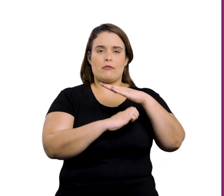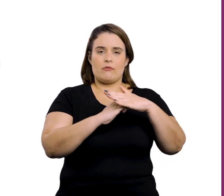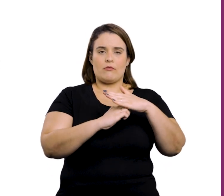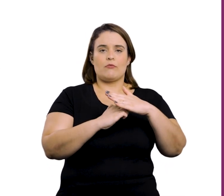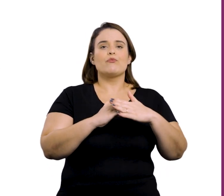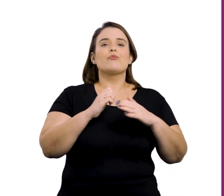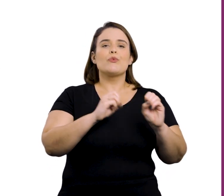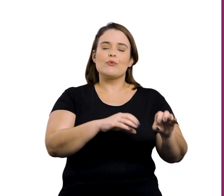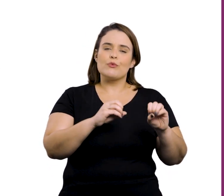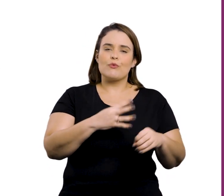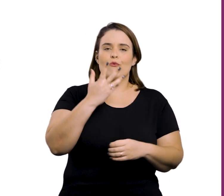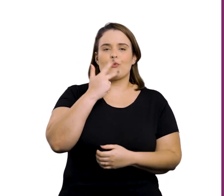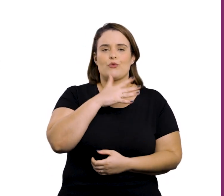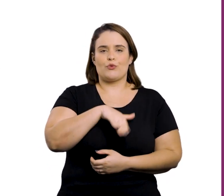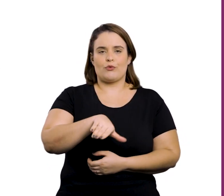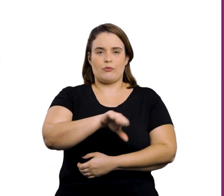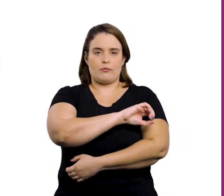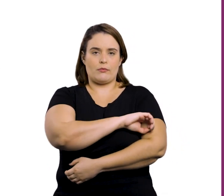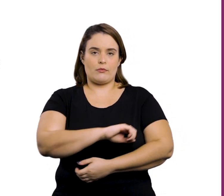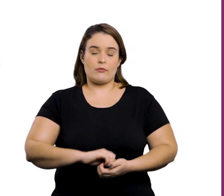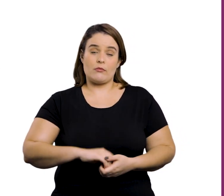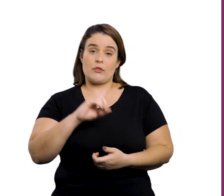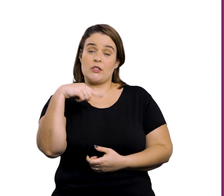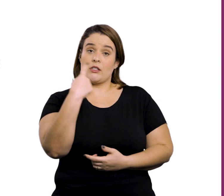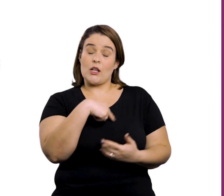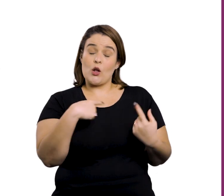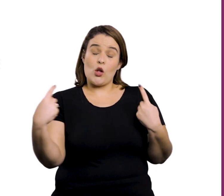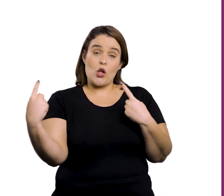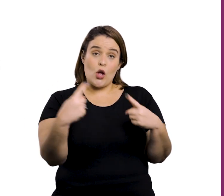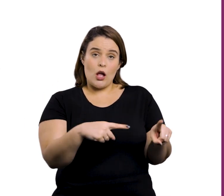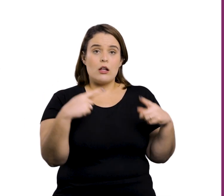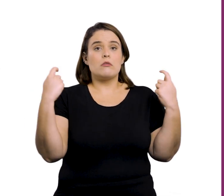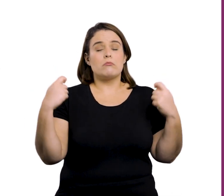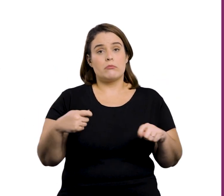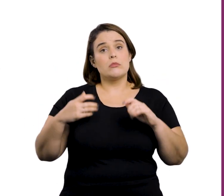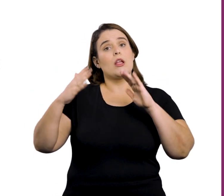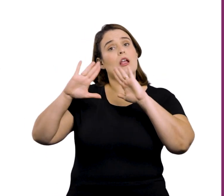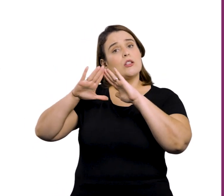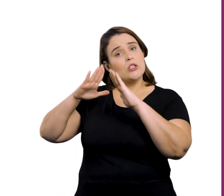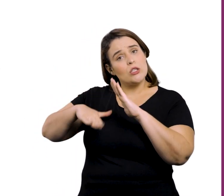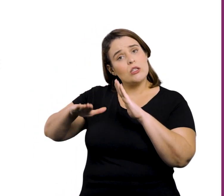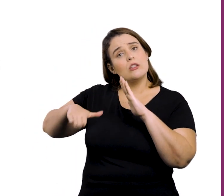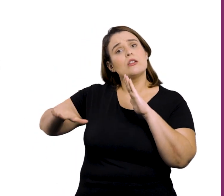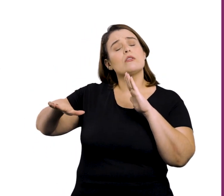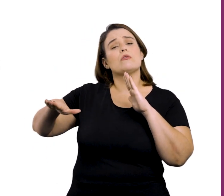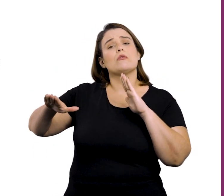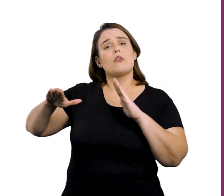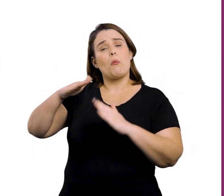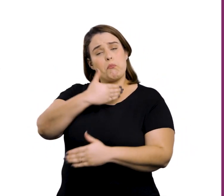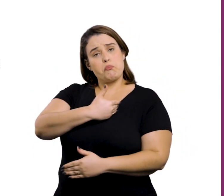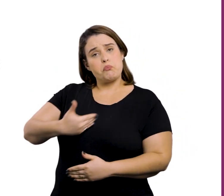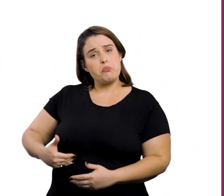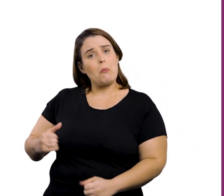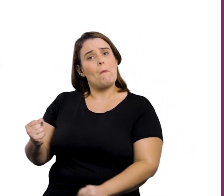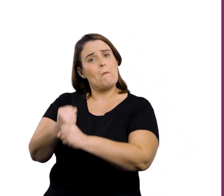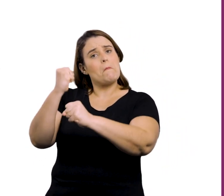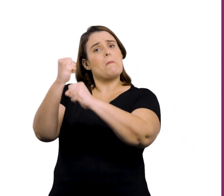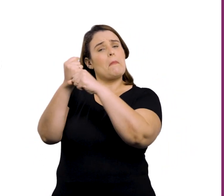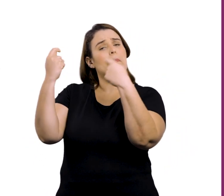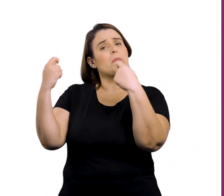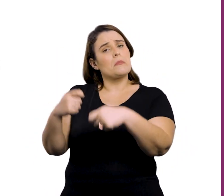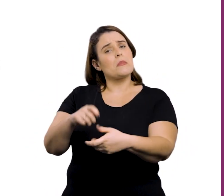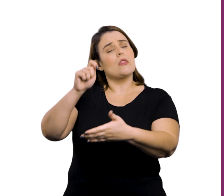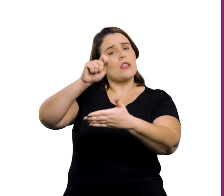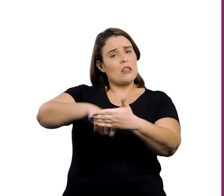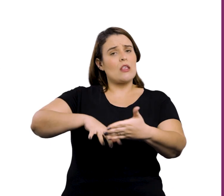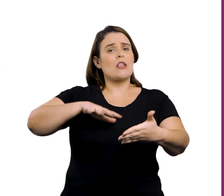Ser contra os vouchers é exigir a construção de mais creches públicas para atender a demanda de matrículas